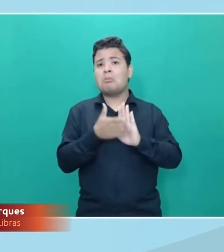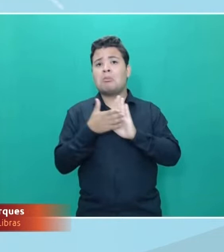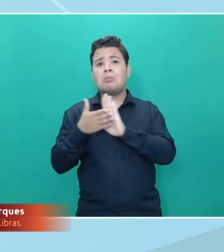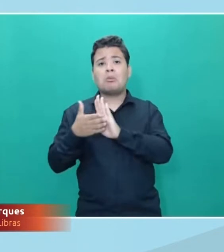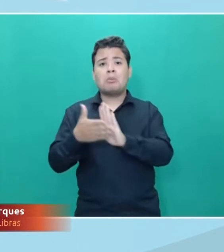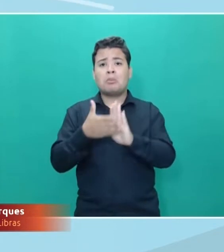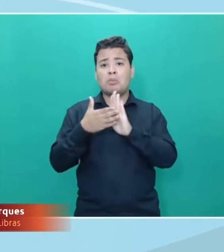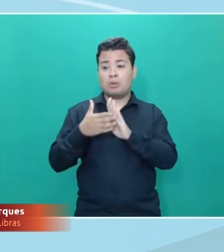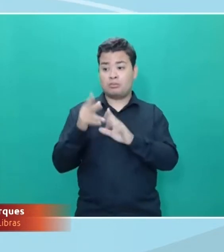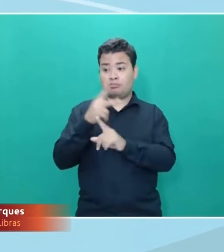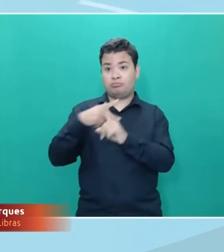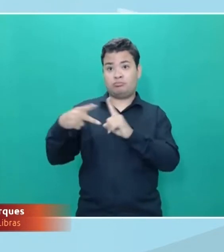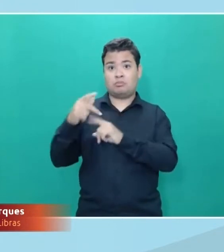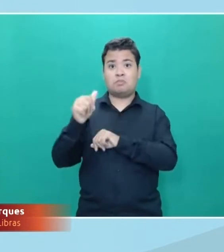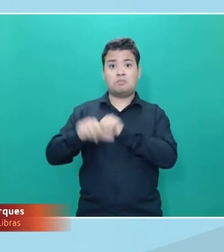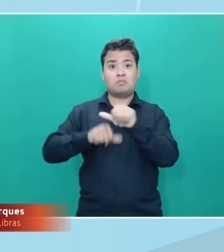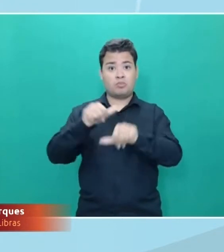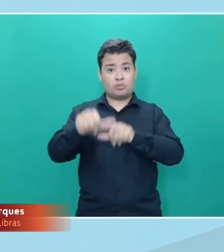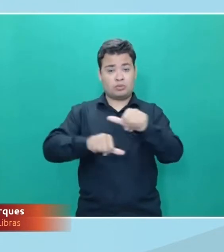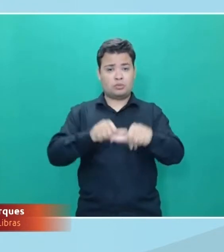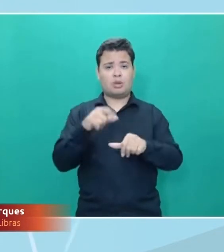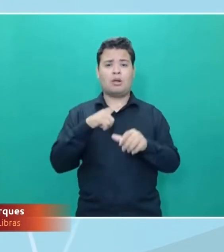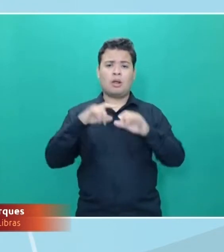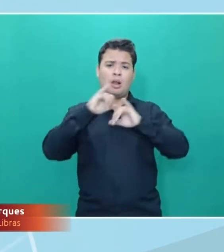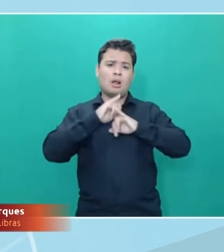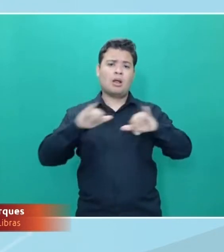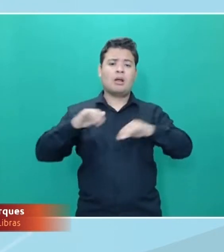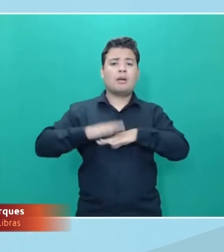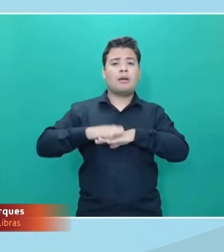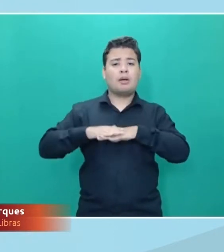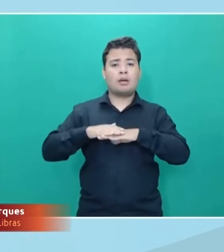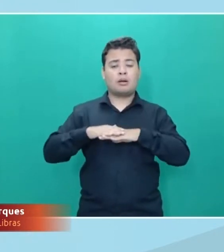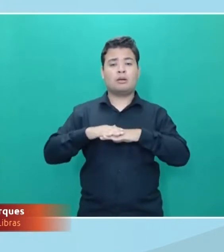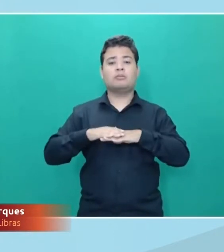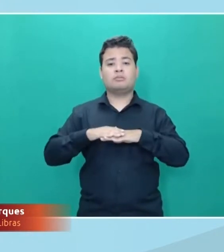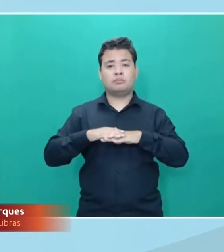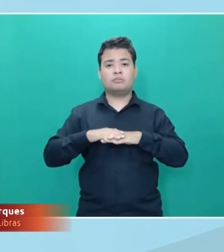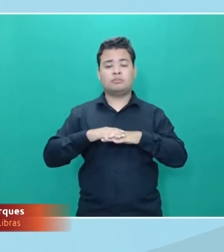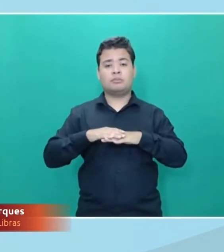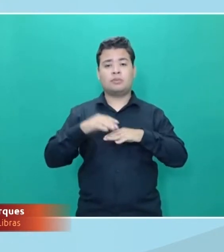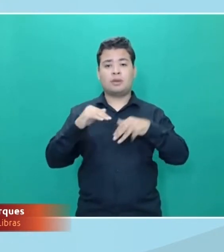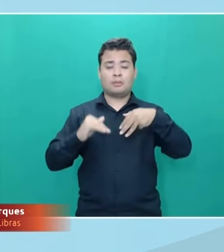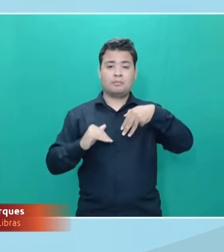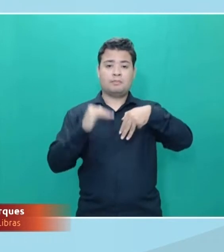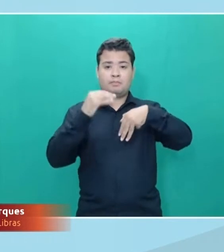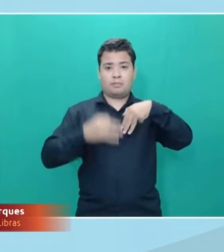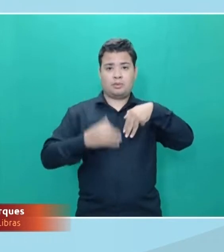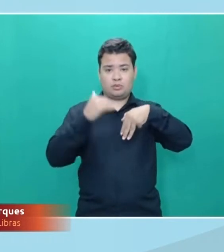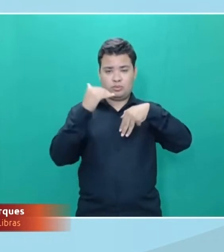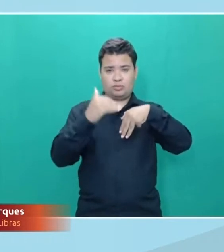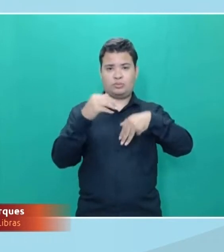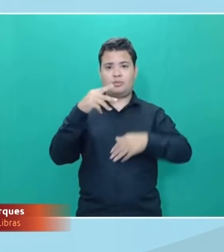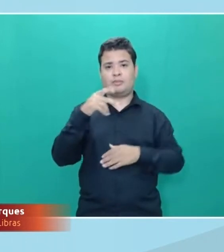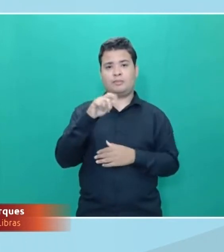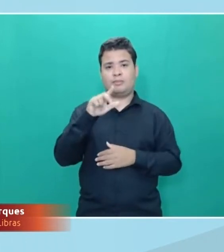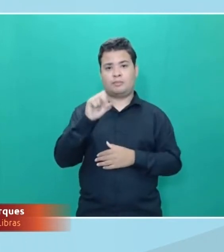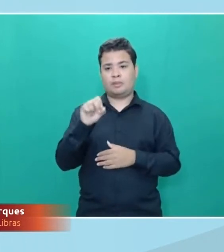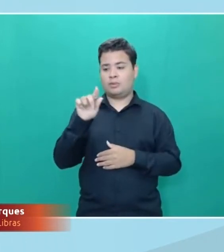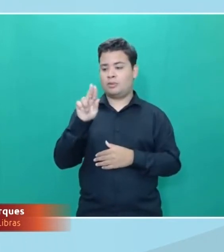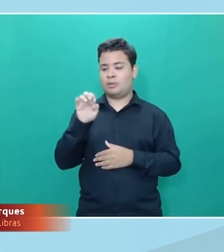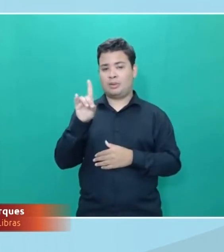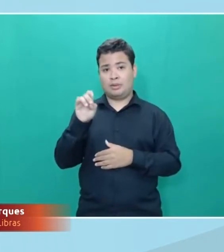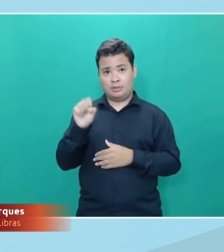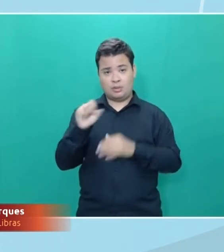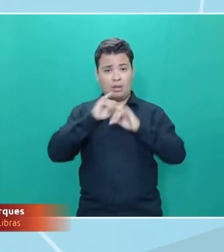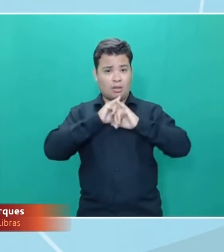Previdência brasileira. Elas foram anunciadas pelo atual ministro da Economia, Paulo Guedes, e causaram muita preocupação, pois